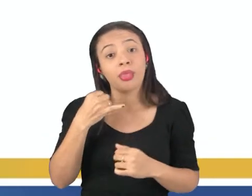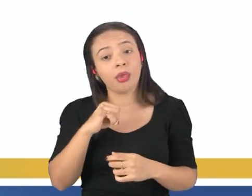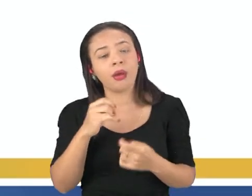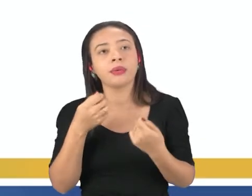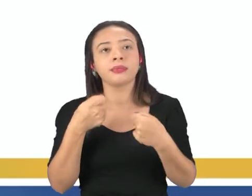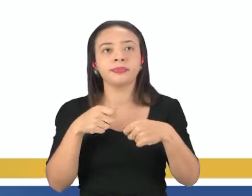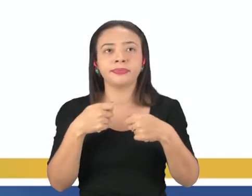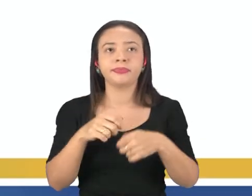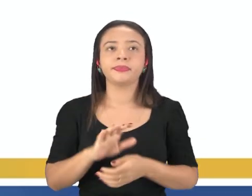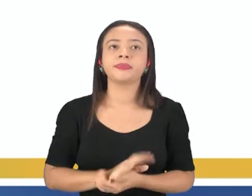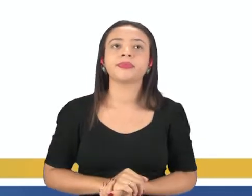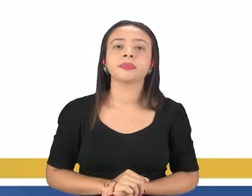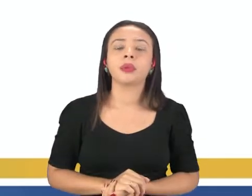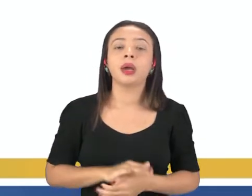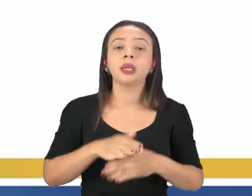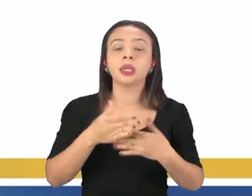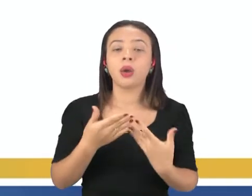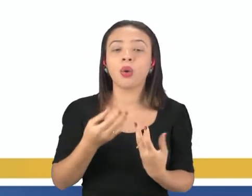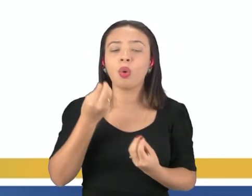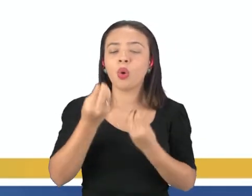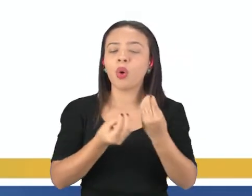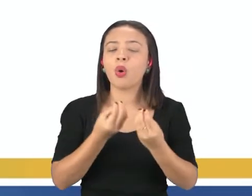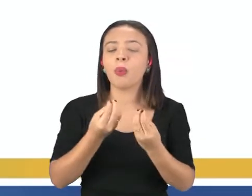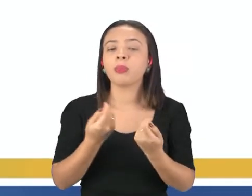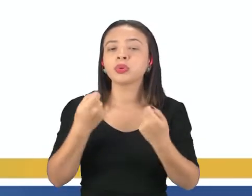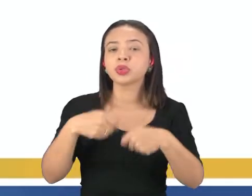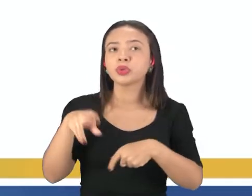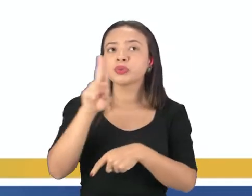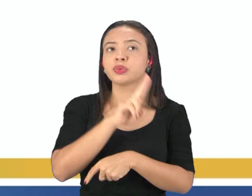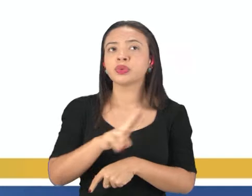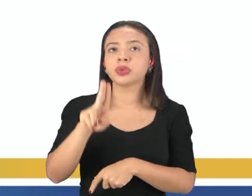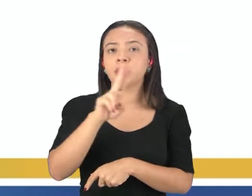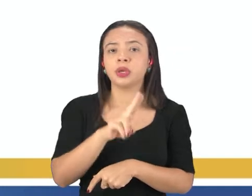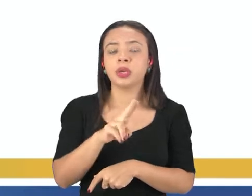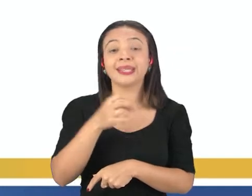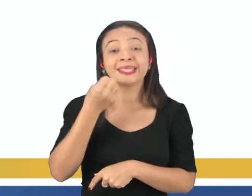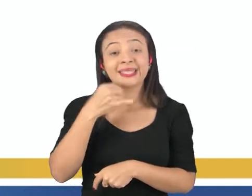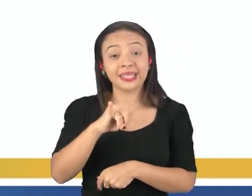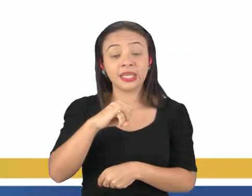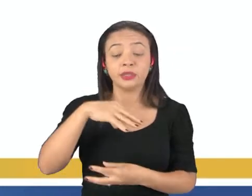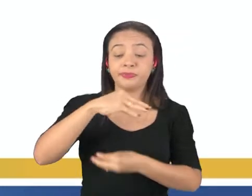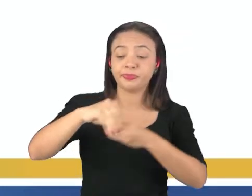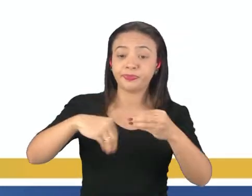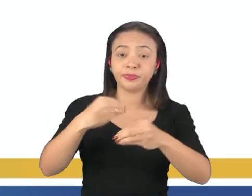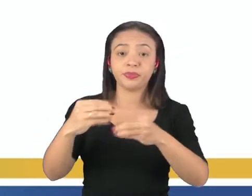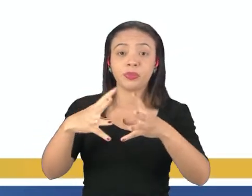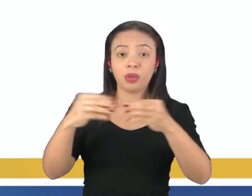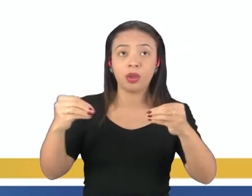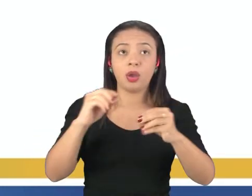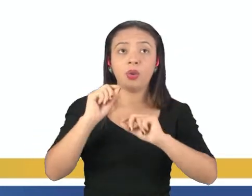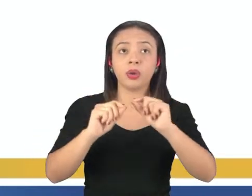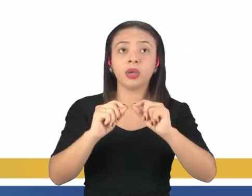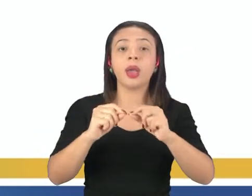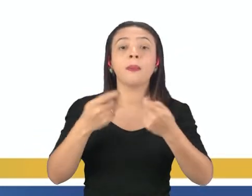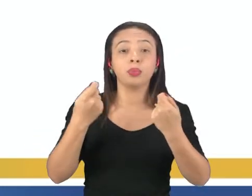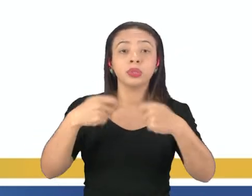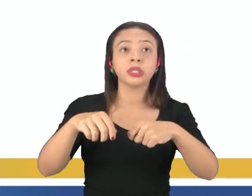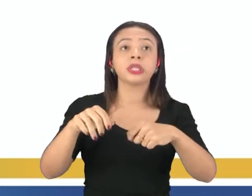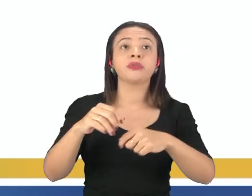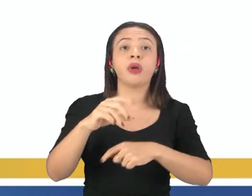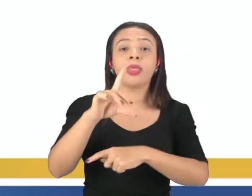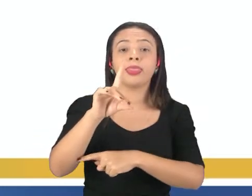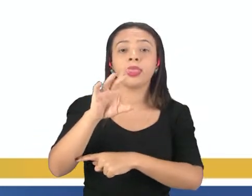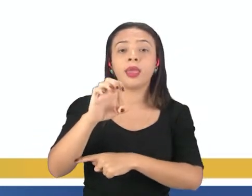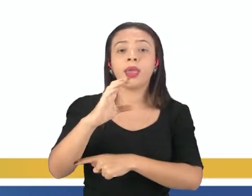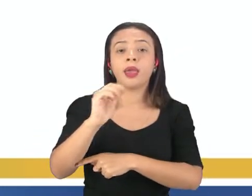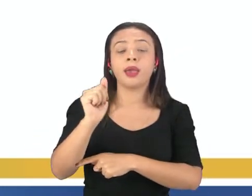necessário. E aí os processos que podem ser utilizados nesse caso de misturas homogêneas pode ser o processo de decantação.